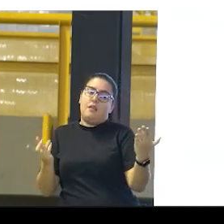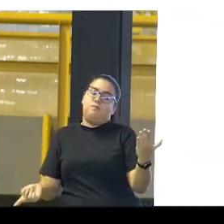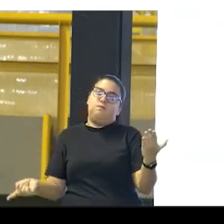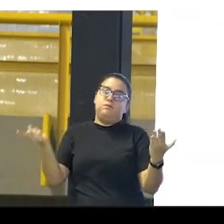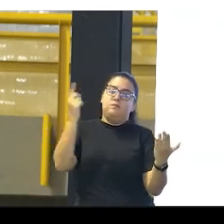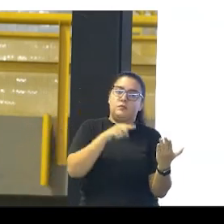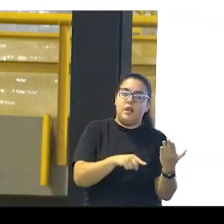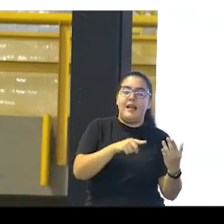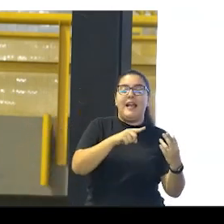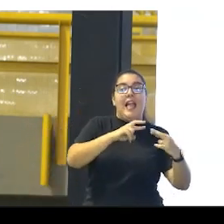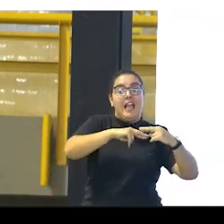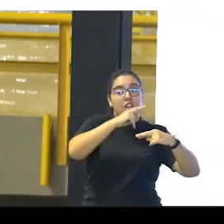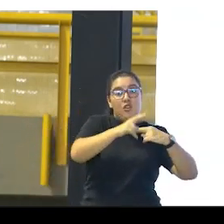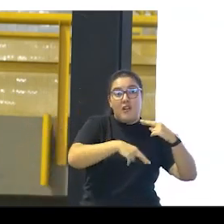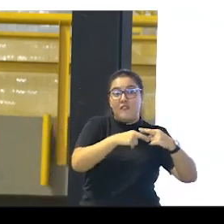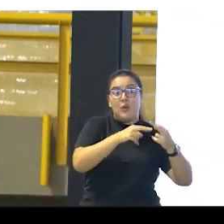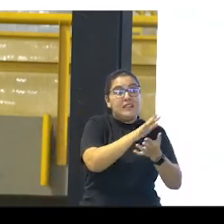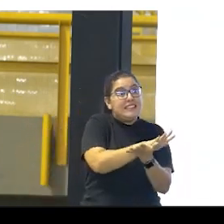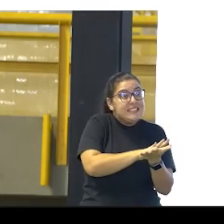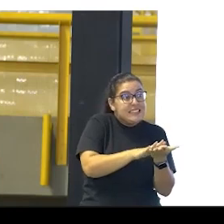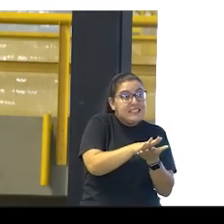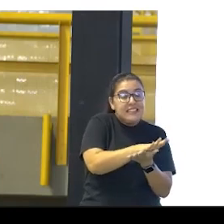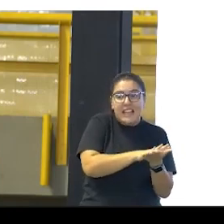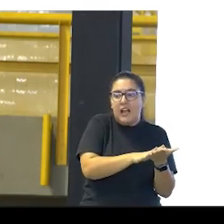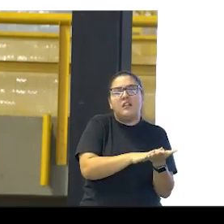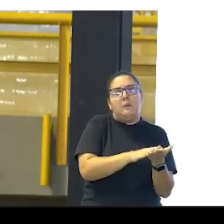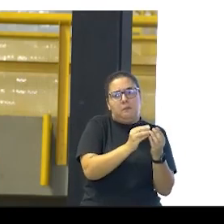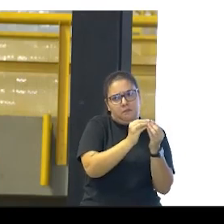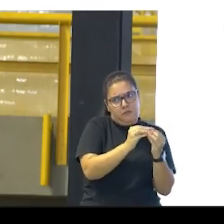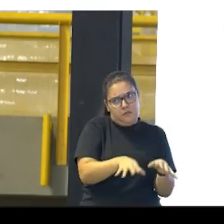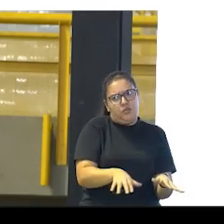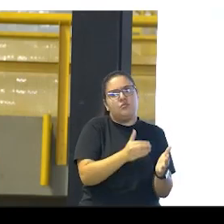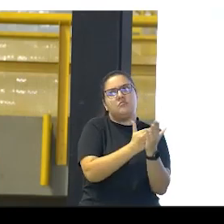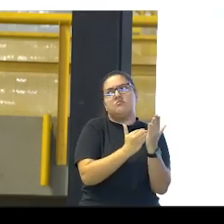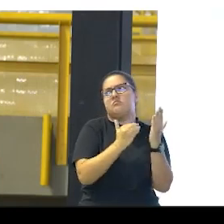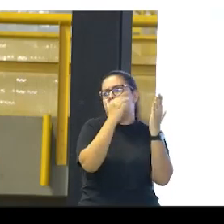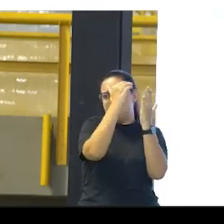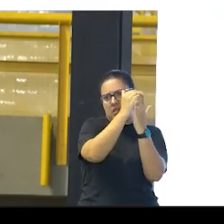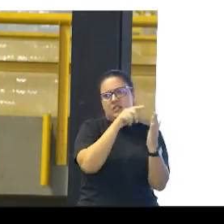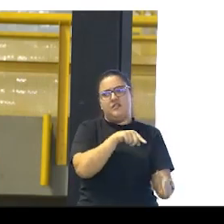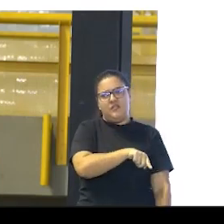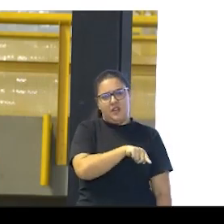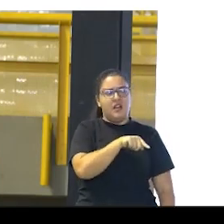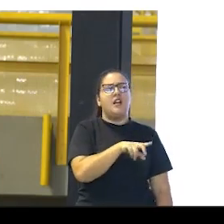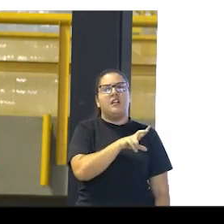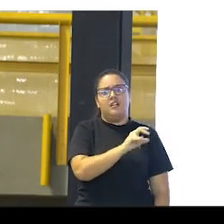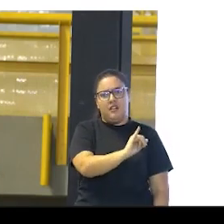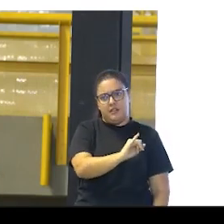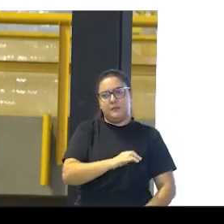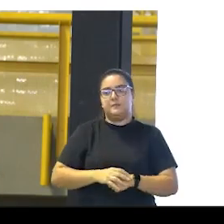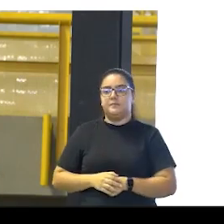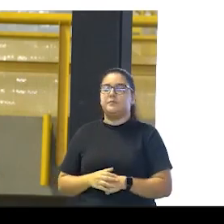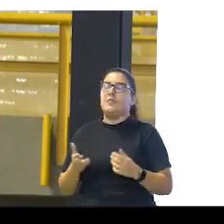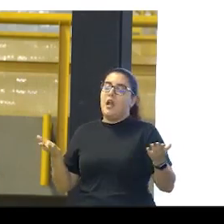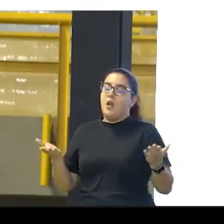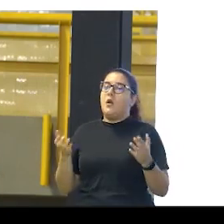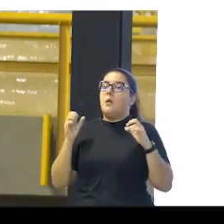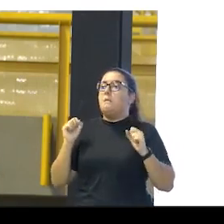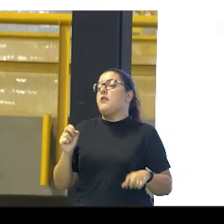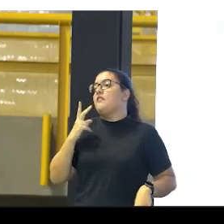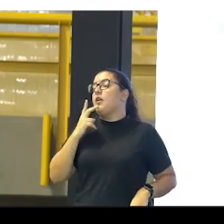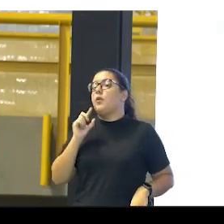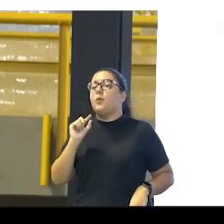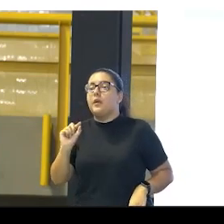nada parecido com o impacto gerado pelas chamadas fontes não renováveis. E a gente pode